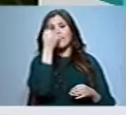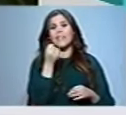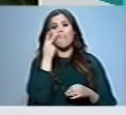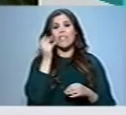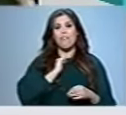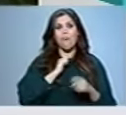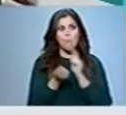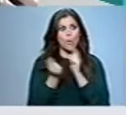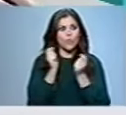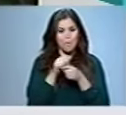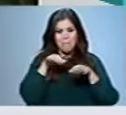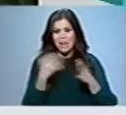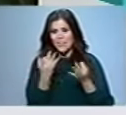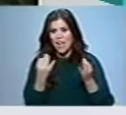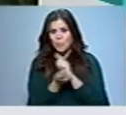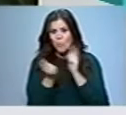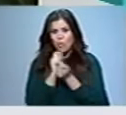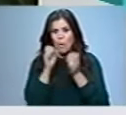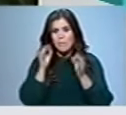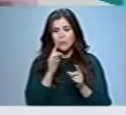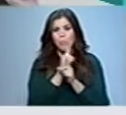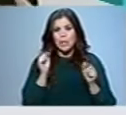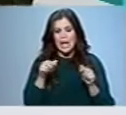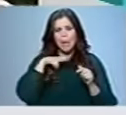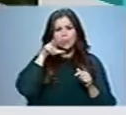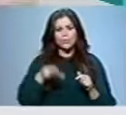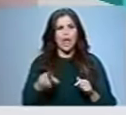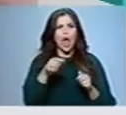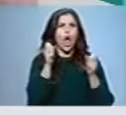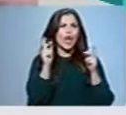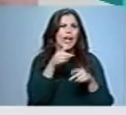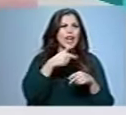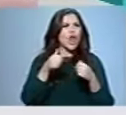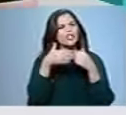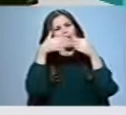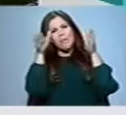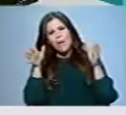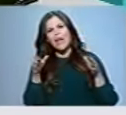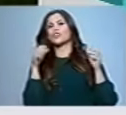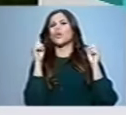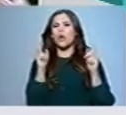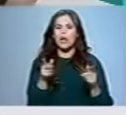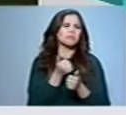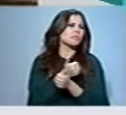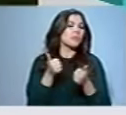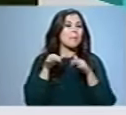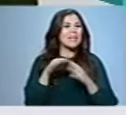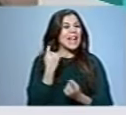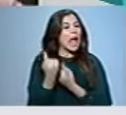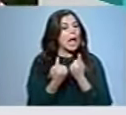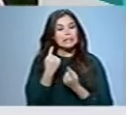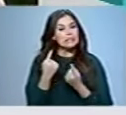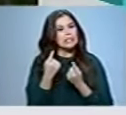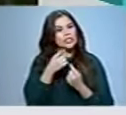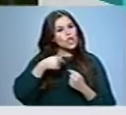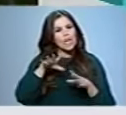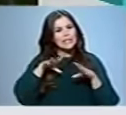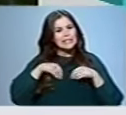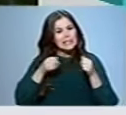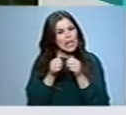mesmo. Porquê? Porque nós em Portugal, por mais abertos que gostemos de achar que somos, muitas vezes não somos tão abertos quanto achamos que podemos